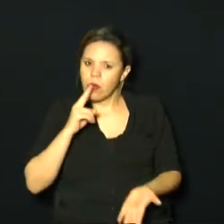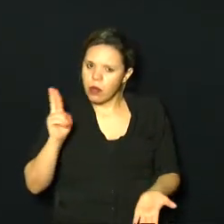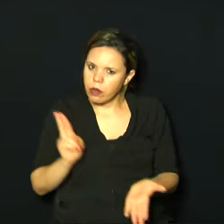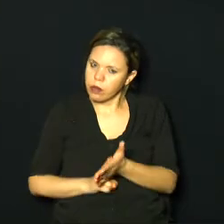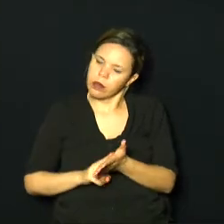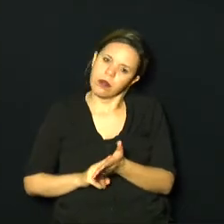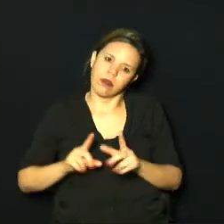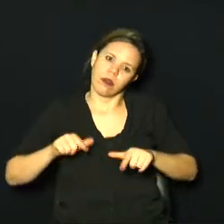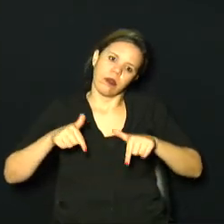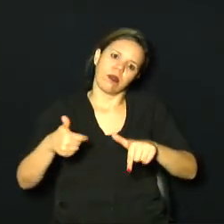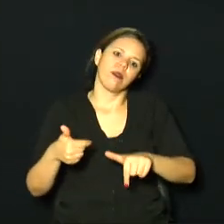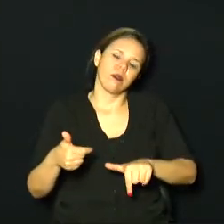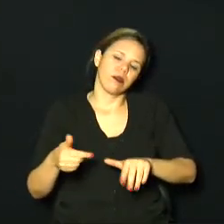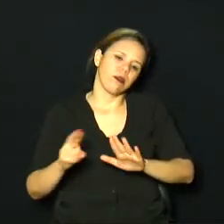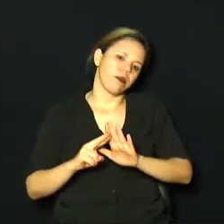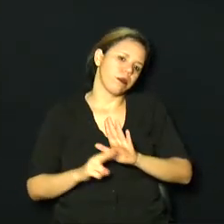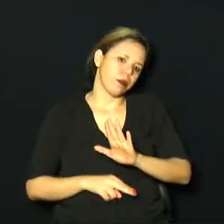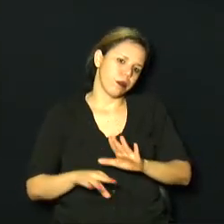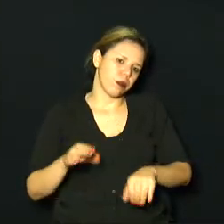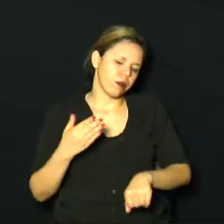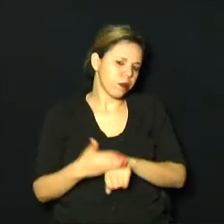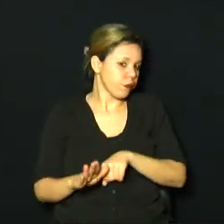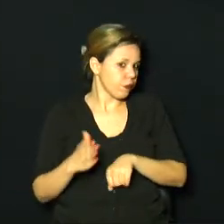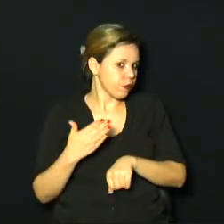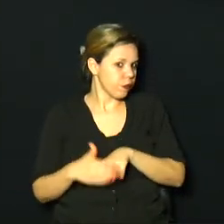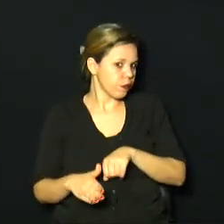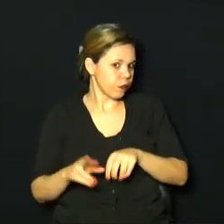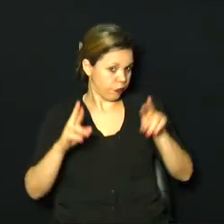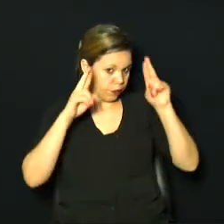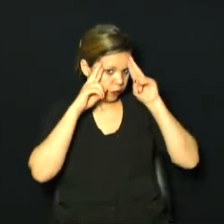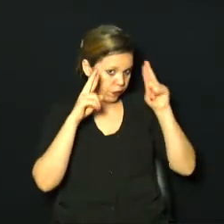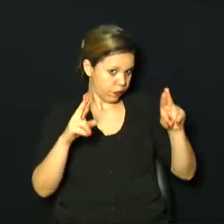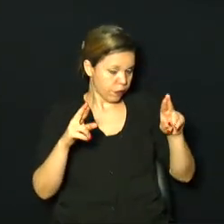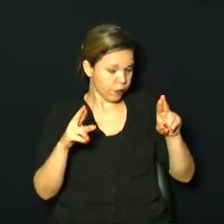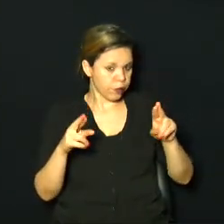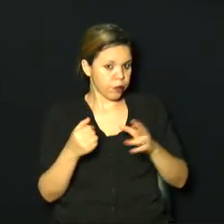atos normativos que devem ser aplicados e respeitados.